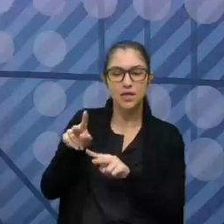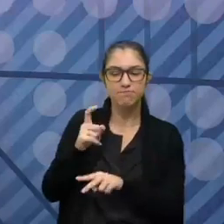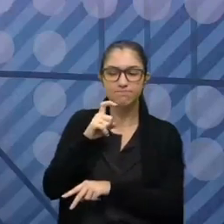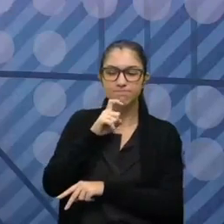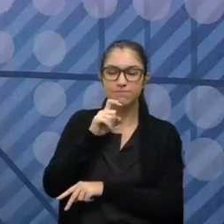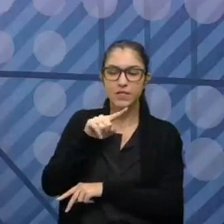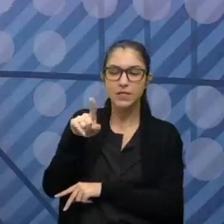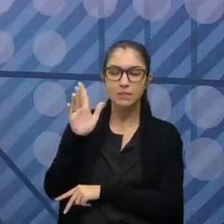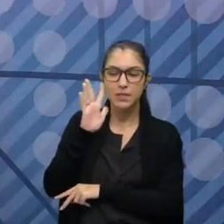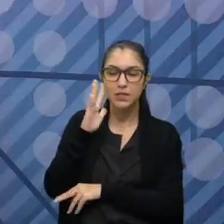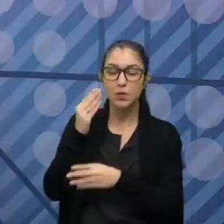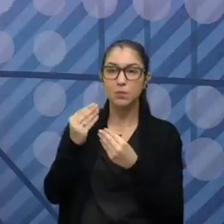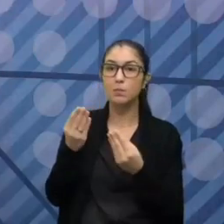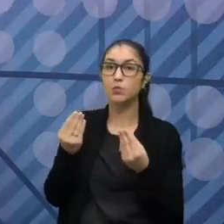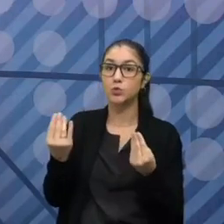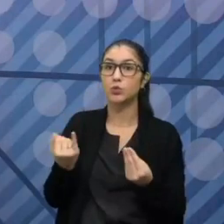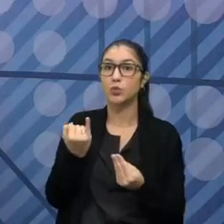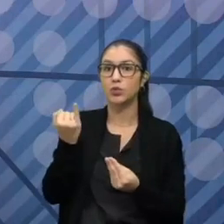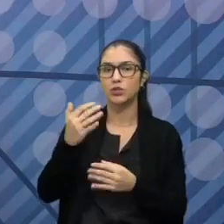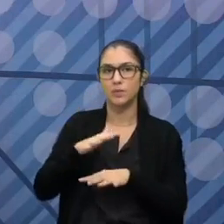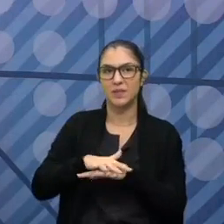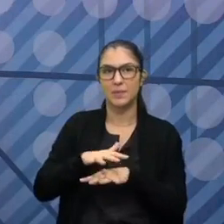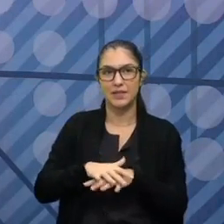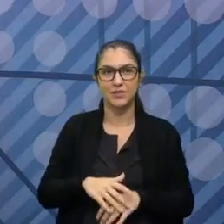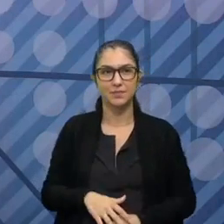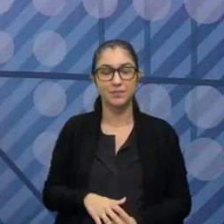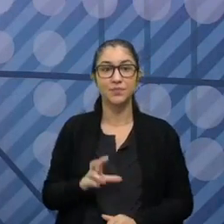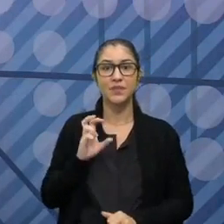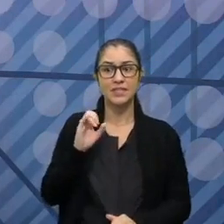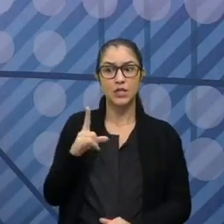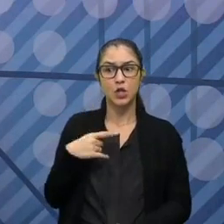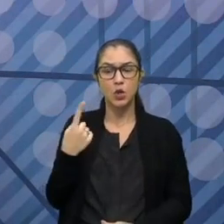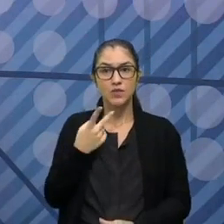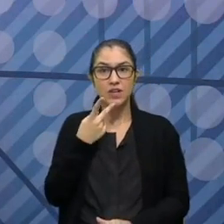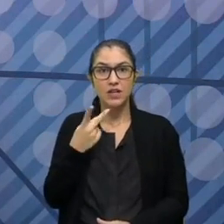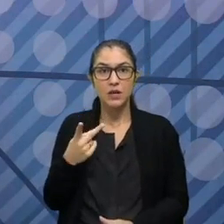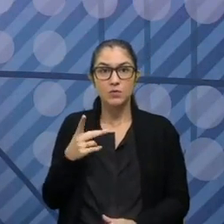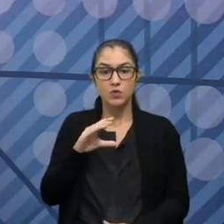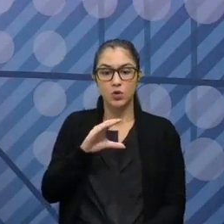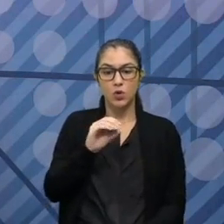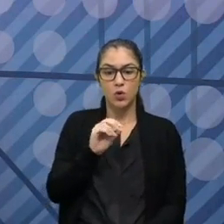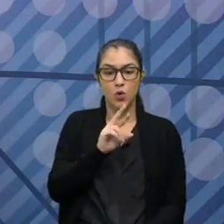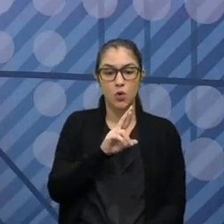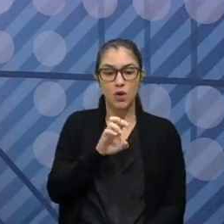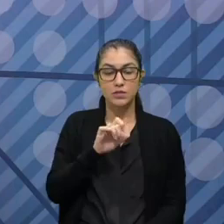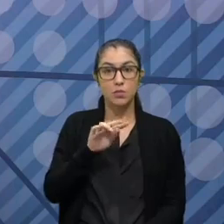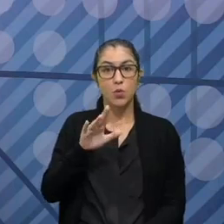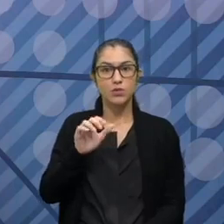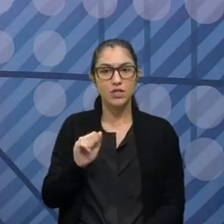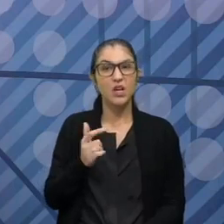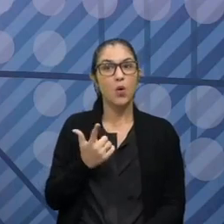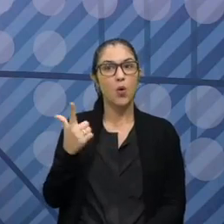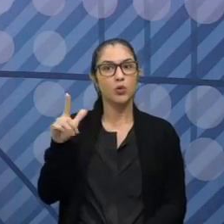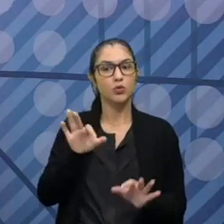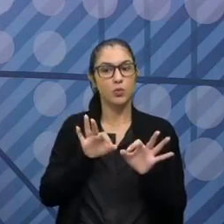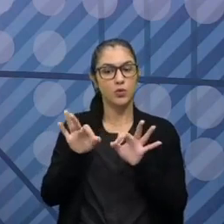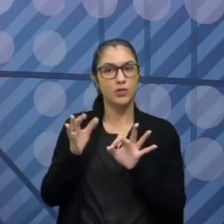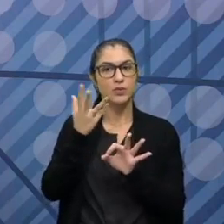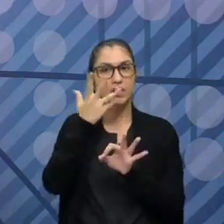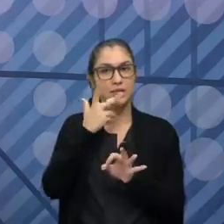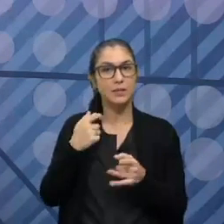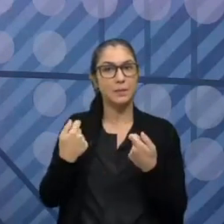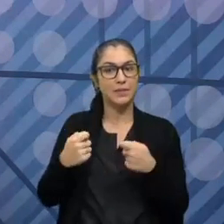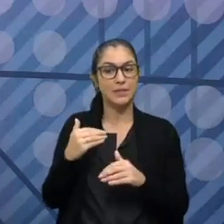estão pensando. Isso é muito importante na matemática. Se nós falamos de correspondência, outro processo que a criança tem